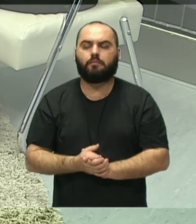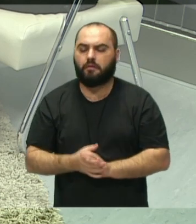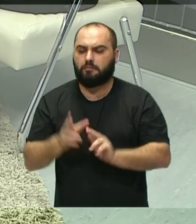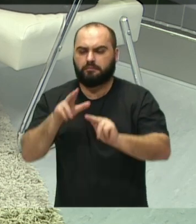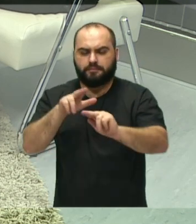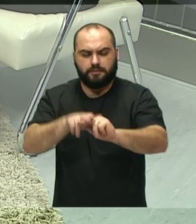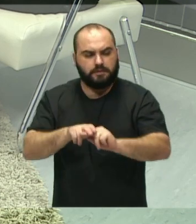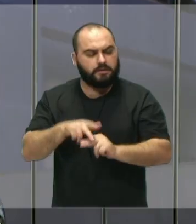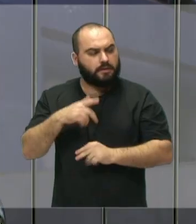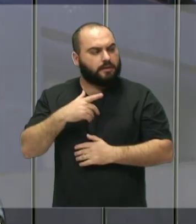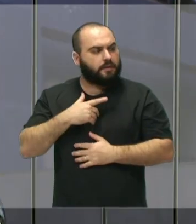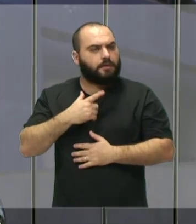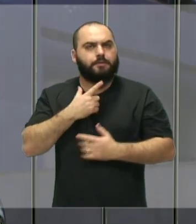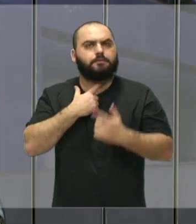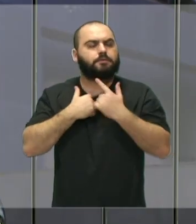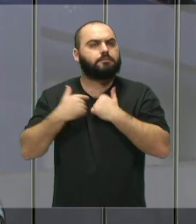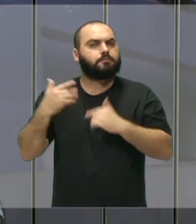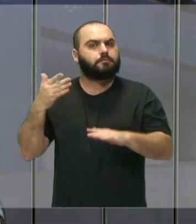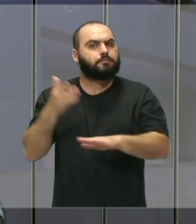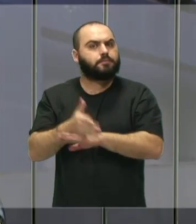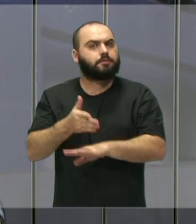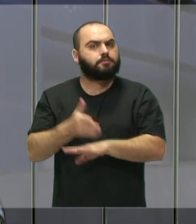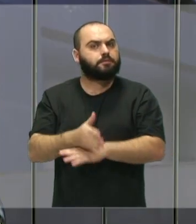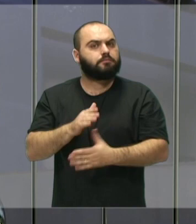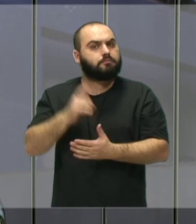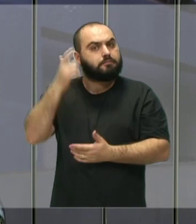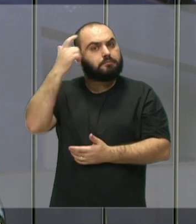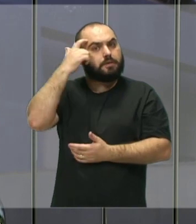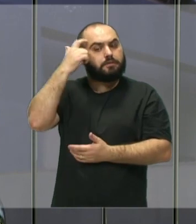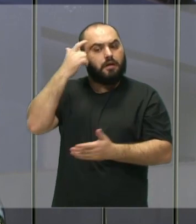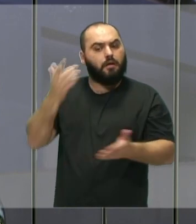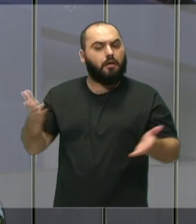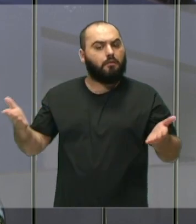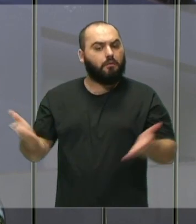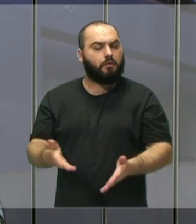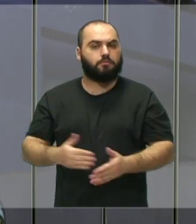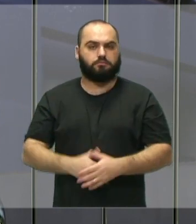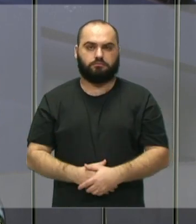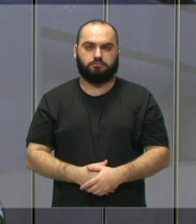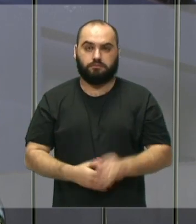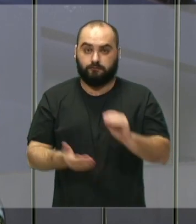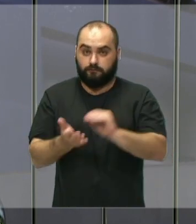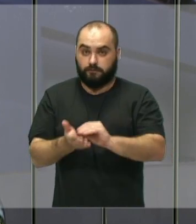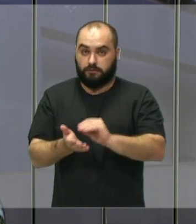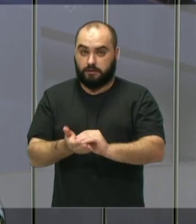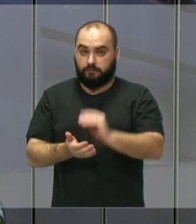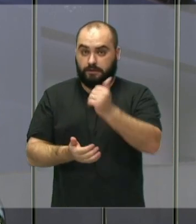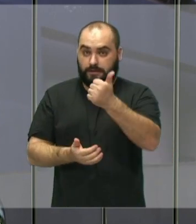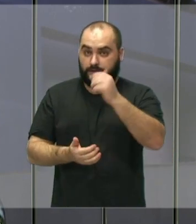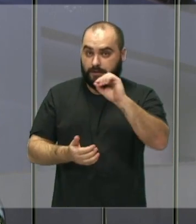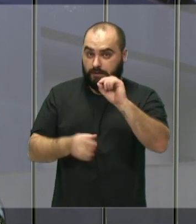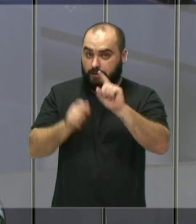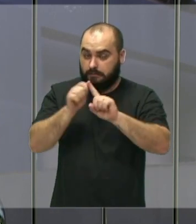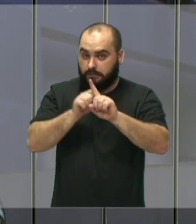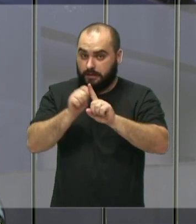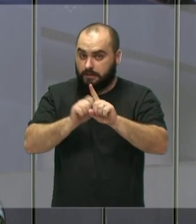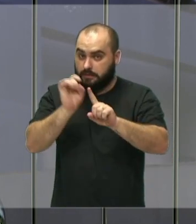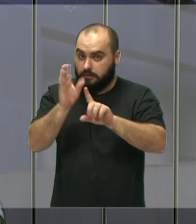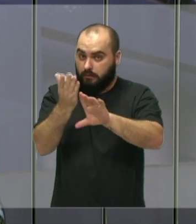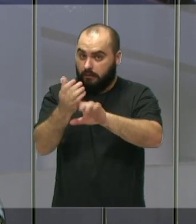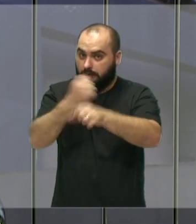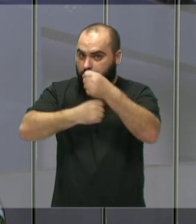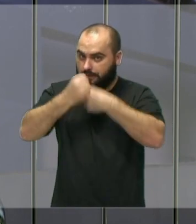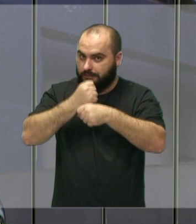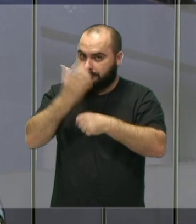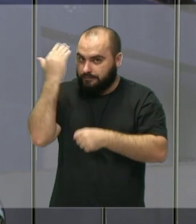participar. Então eu pensei, acho que agora é a hora. E faltavam 10 meses só para a eleição do ano passado, quando eu senti